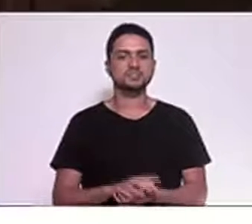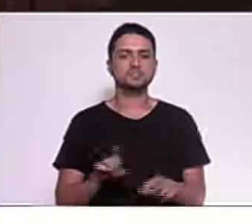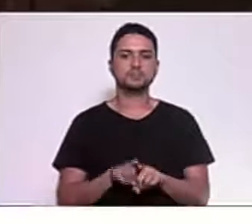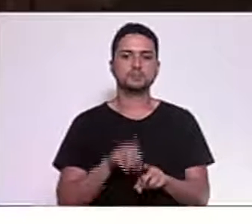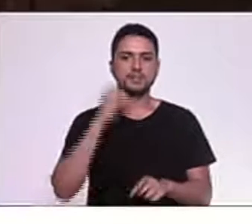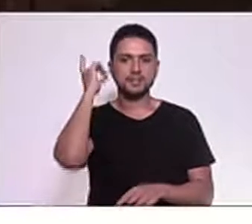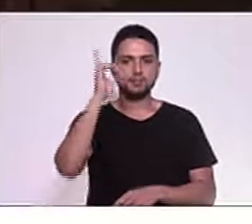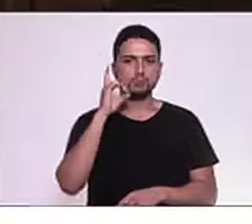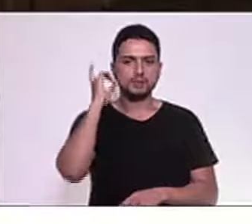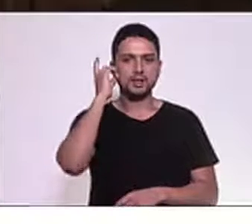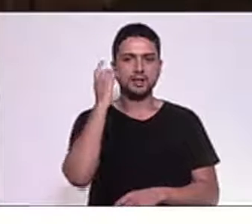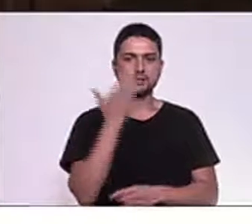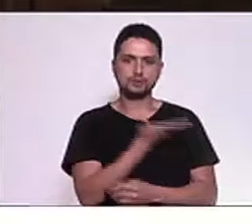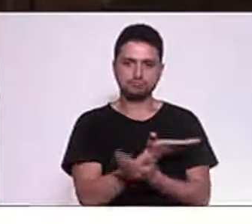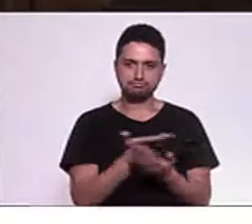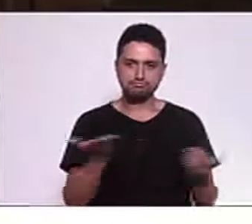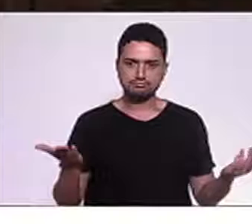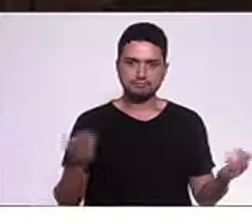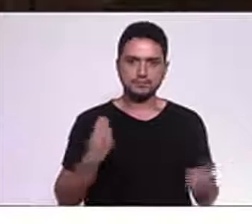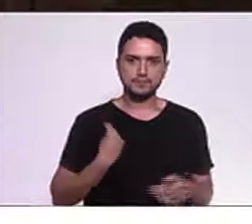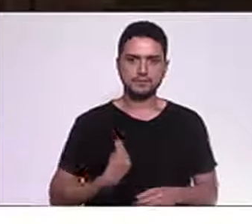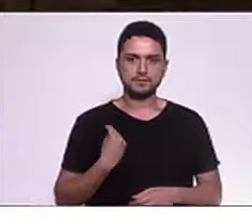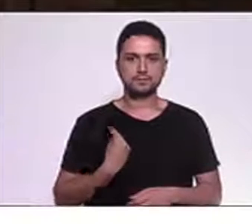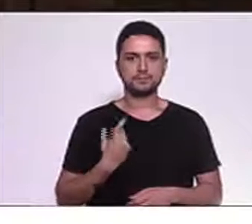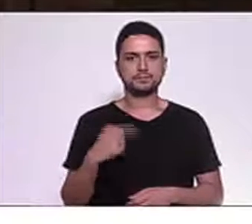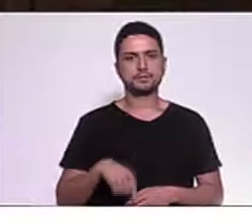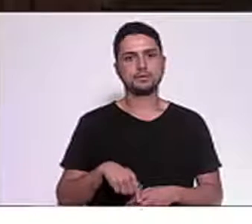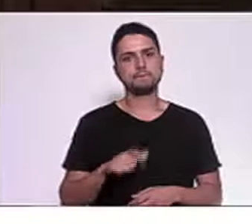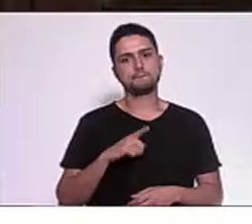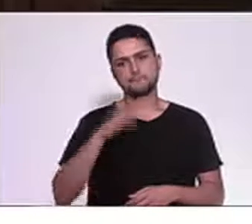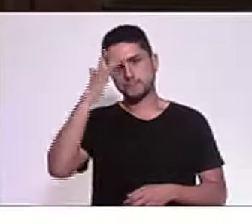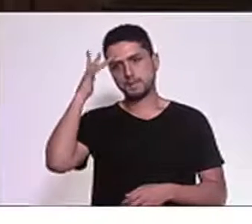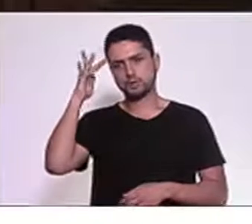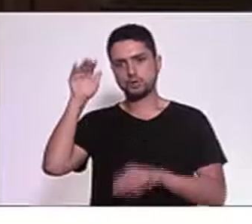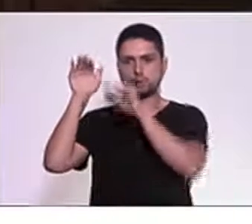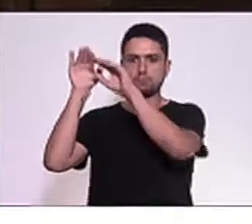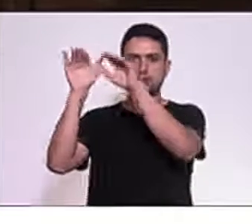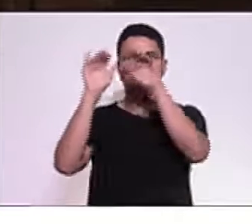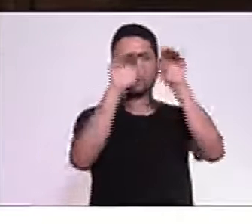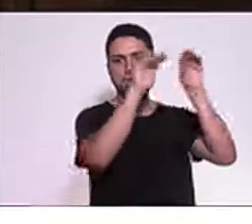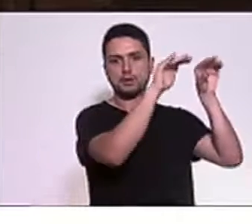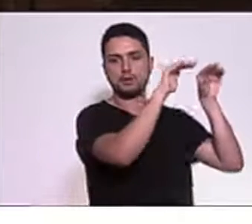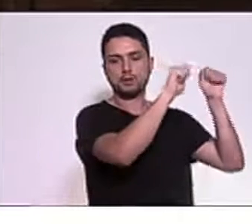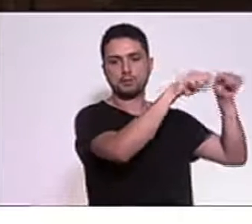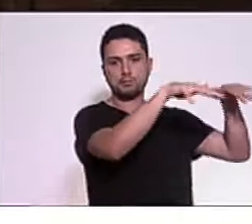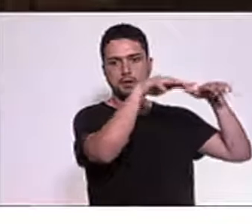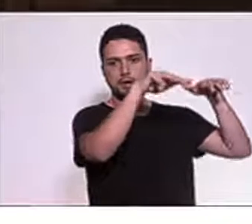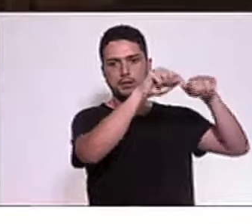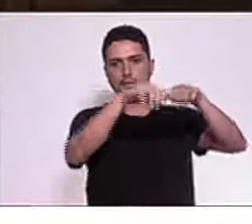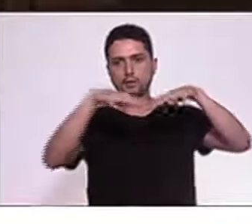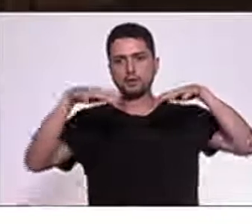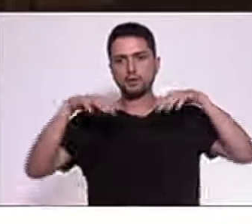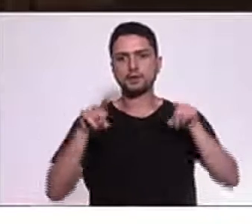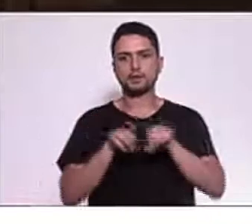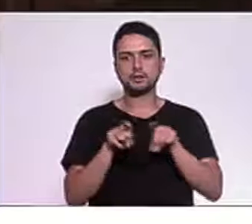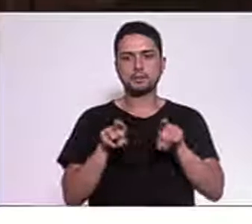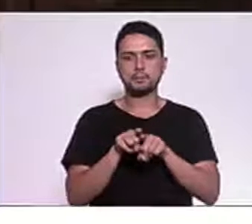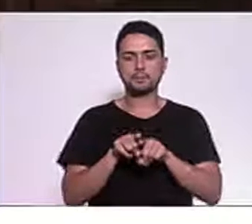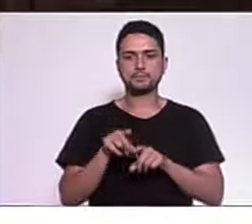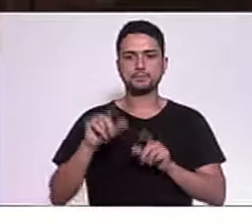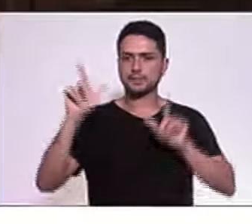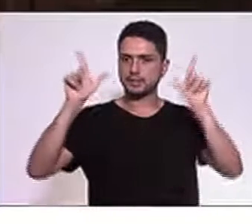deputadas, deputados aqui presentes, cidadãos e cidadãs nas galerias, que nos assistem pela TV Alerj, nos